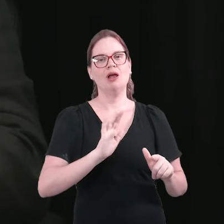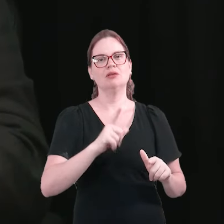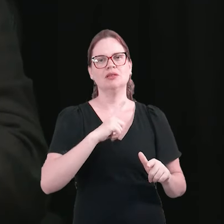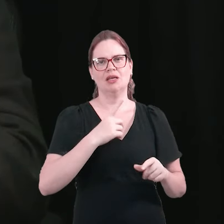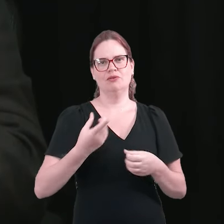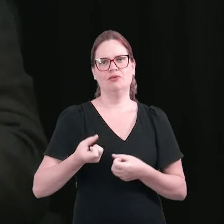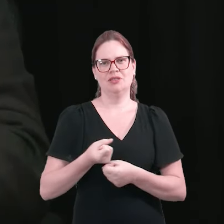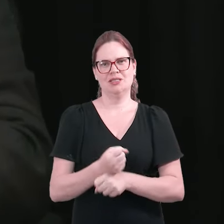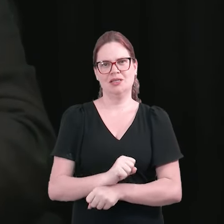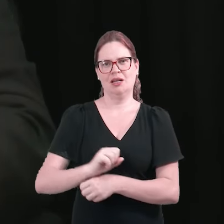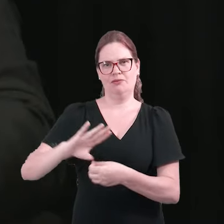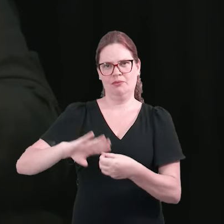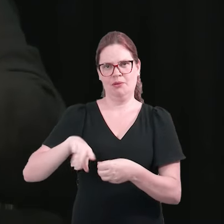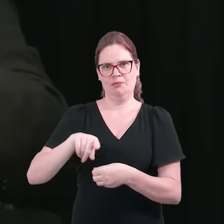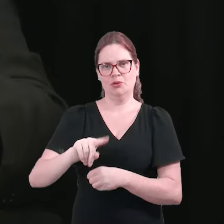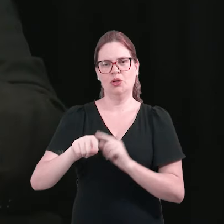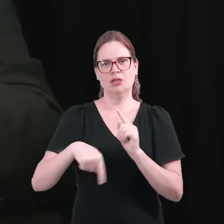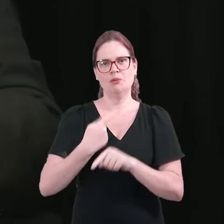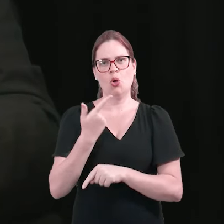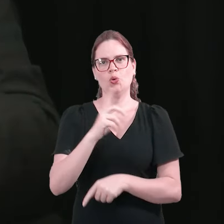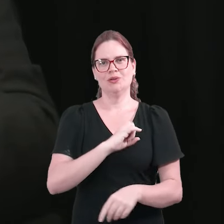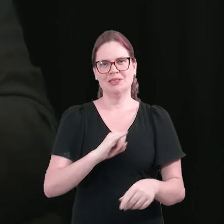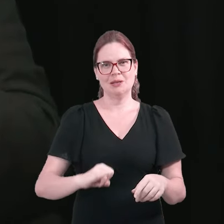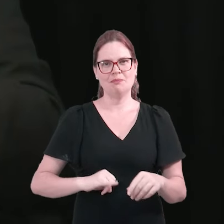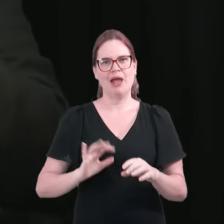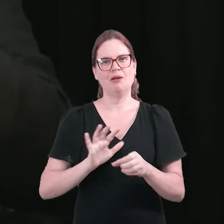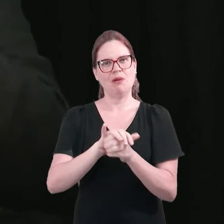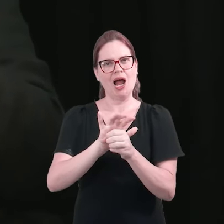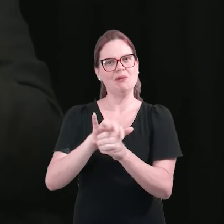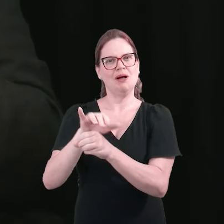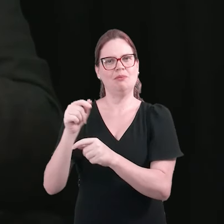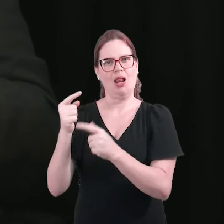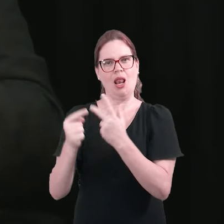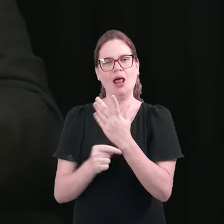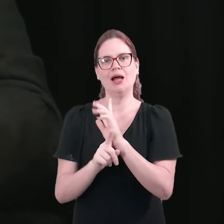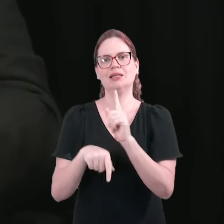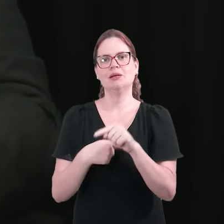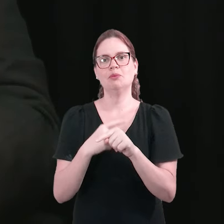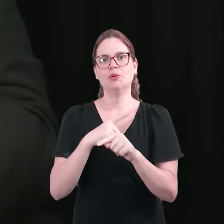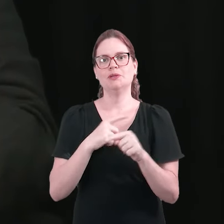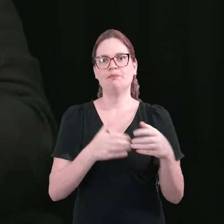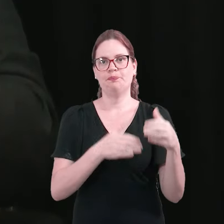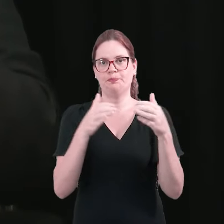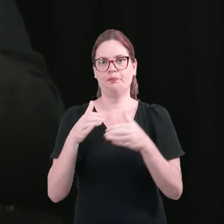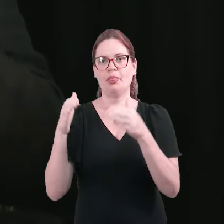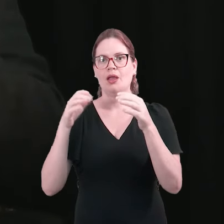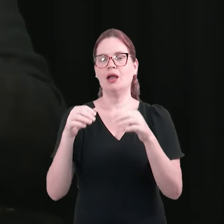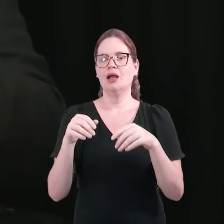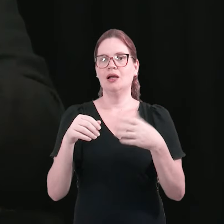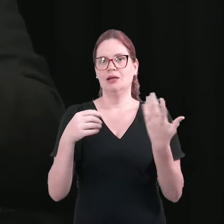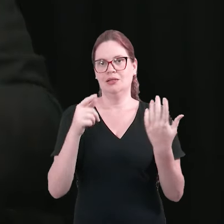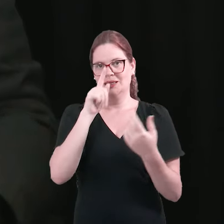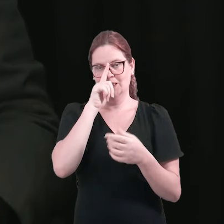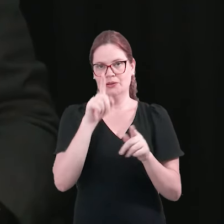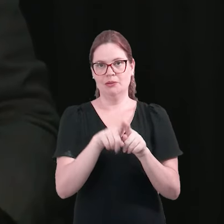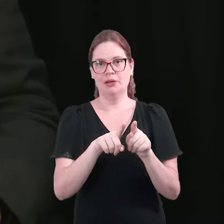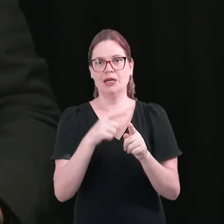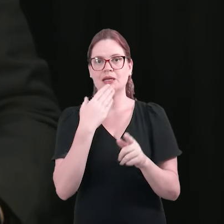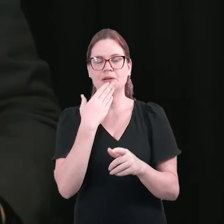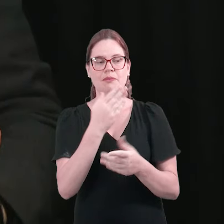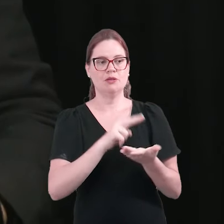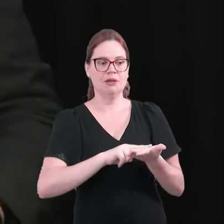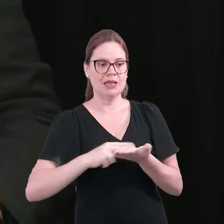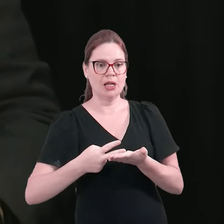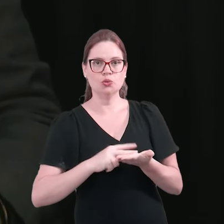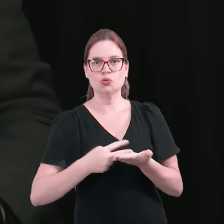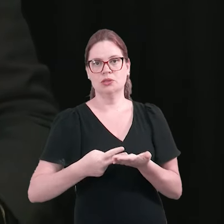para a Babilônia, e depois virem outros impérios, aí quando chega o Império Greco-Macedônio, Alexandre o Grande, ele pede para fazer uma